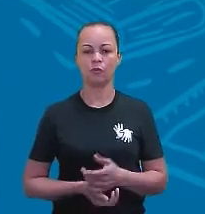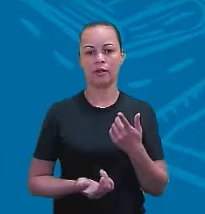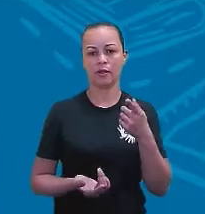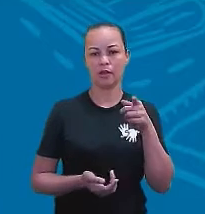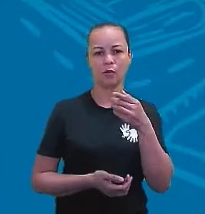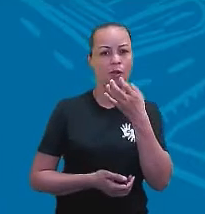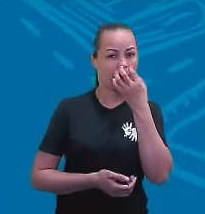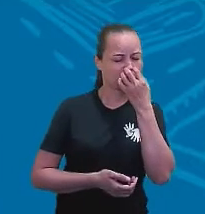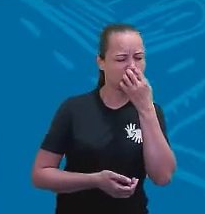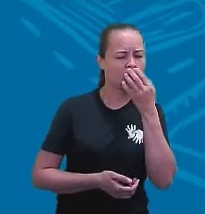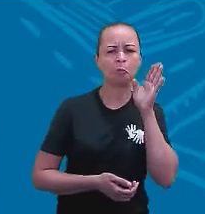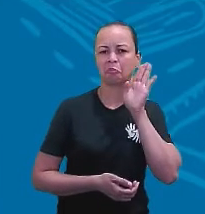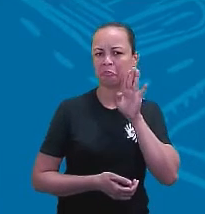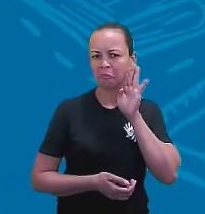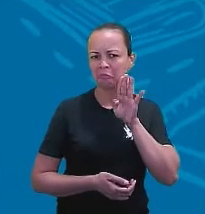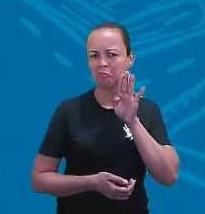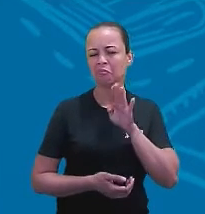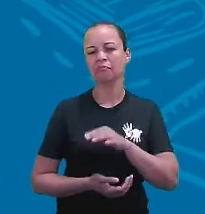legal?